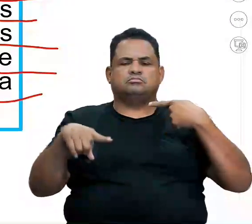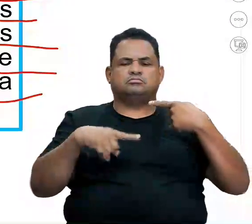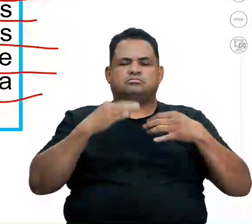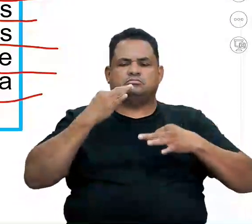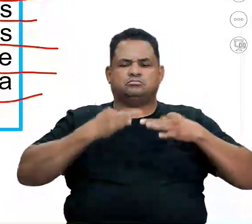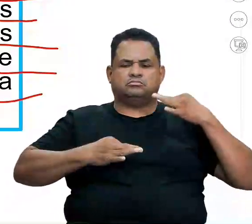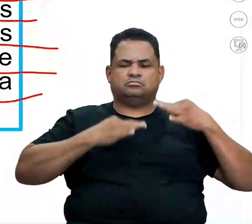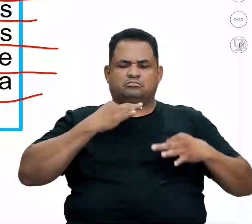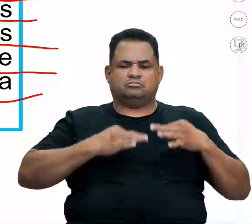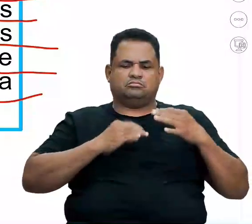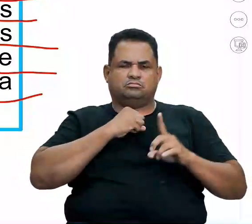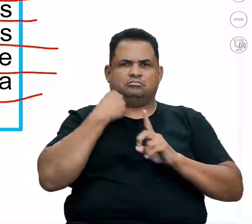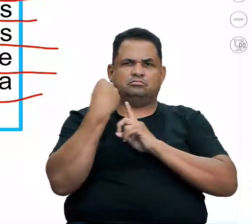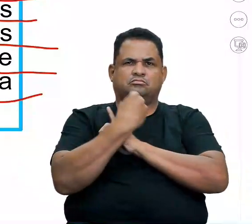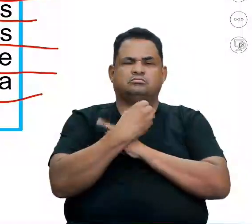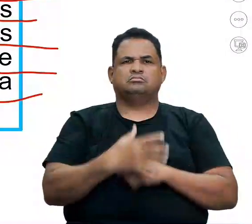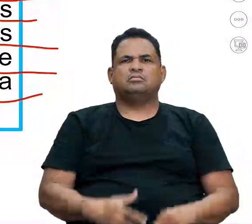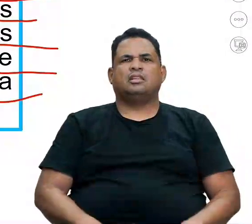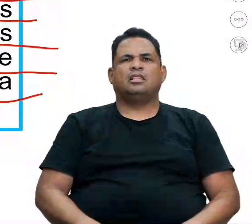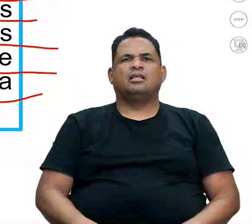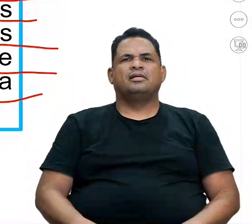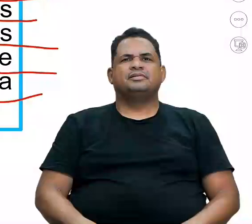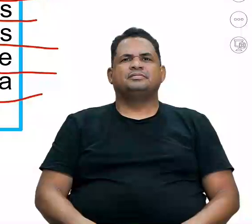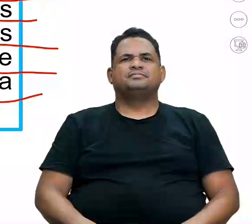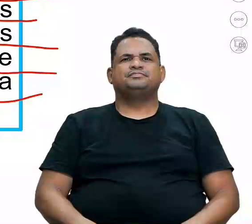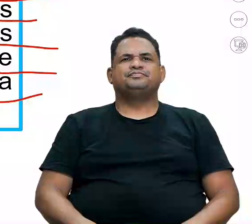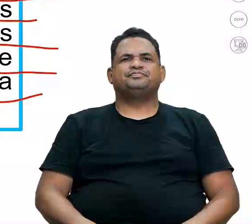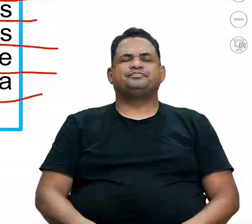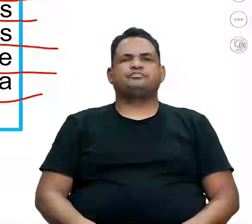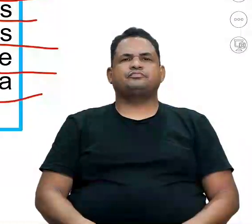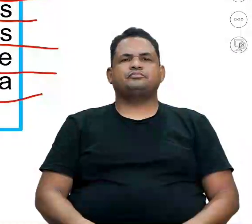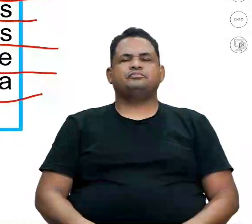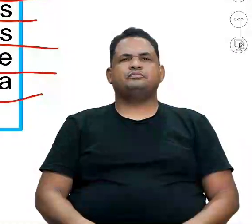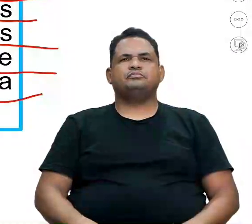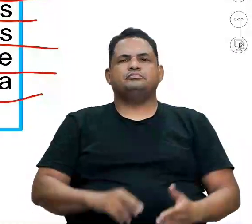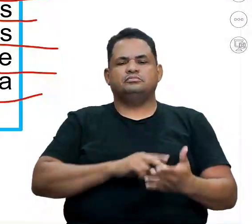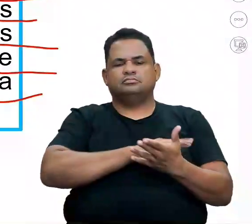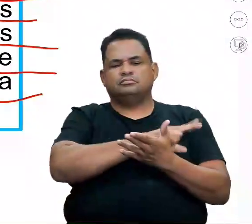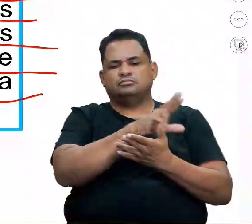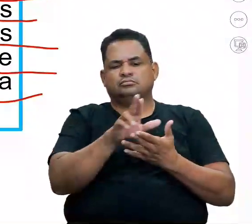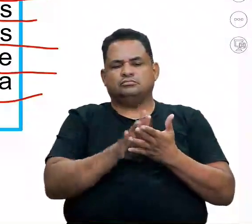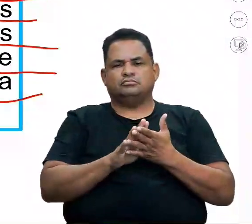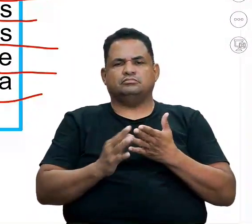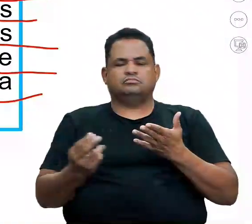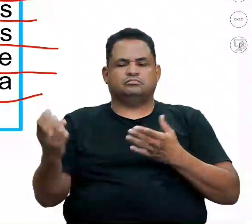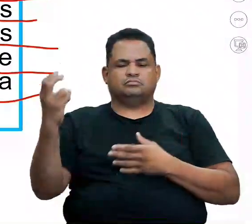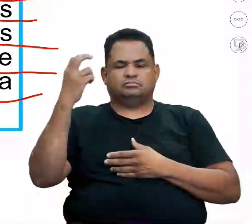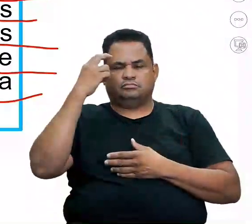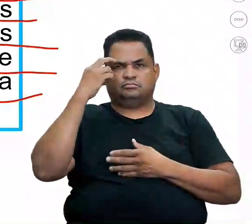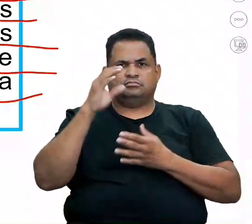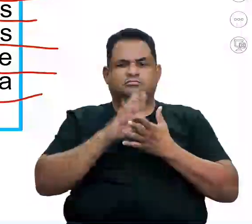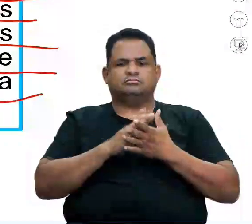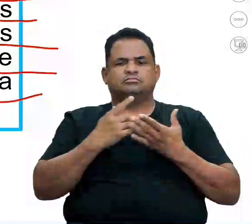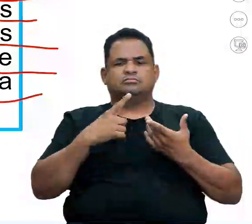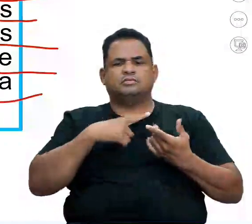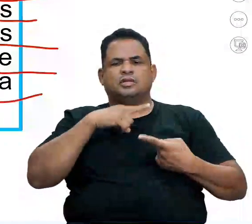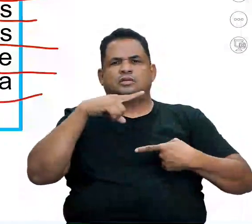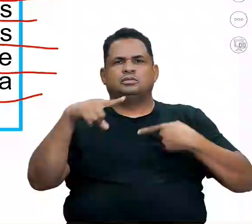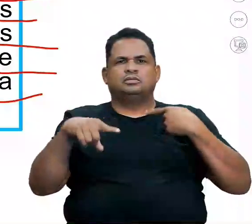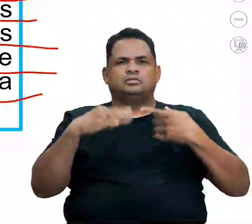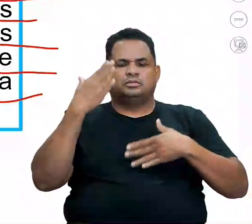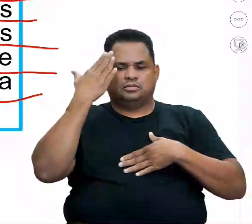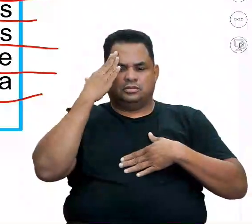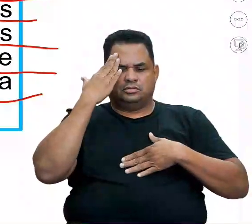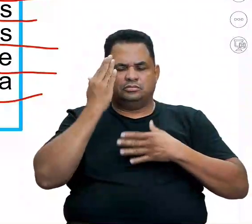justiça social. Então, o multiculturalismo ele tem esse viés aí de se comprometer e entender que a diversidade